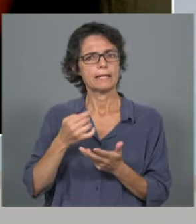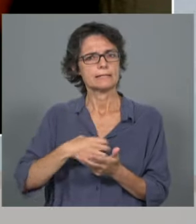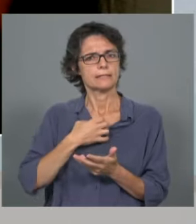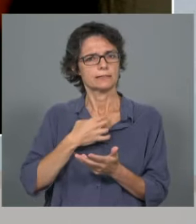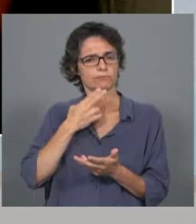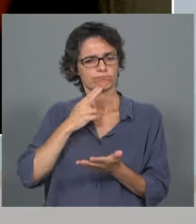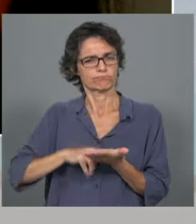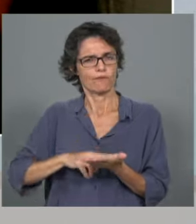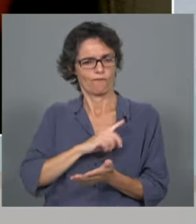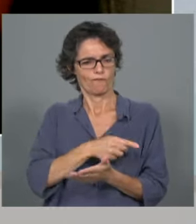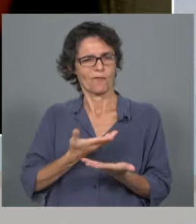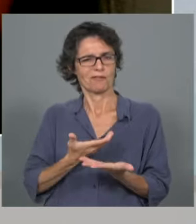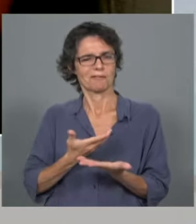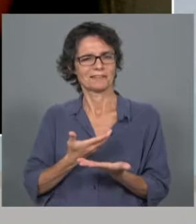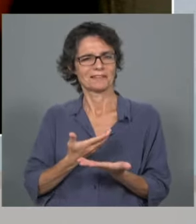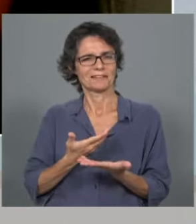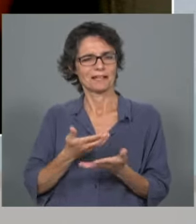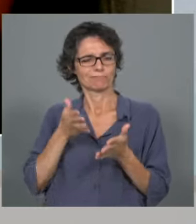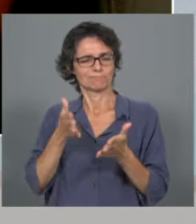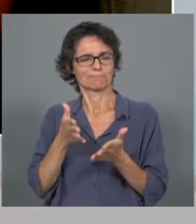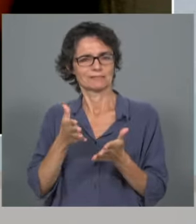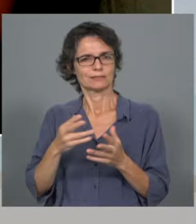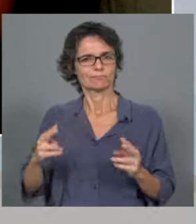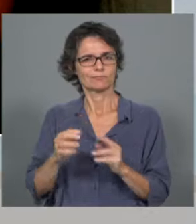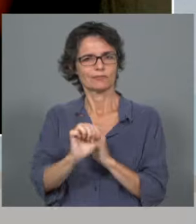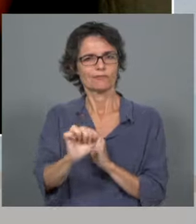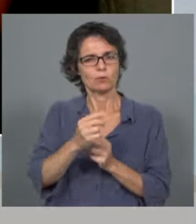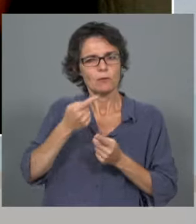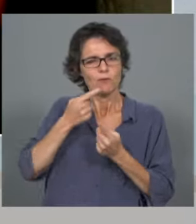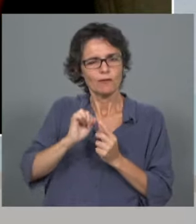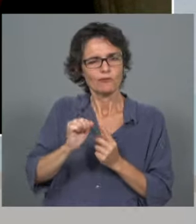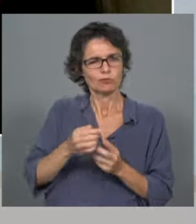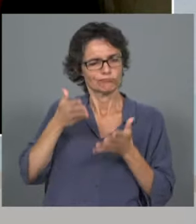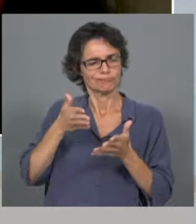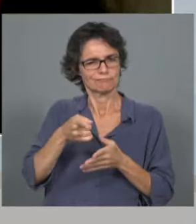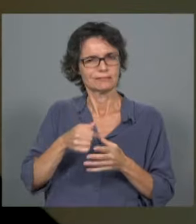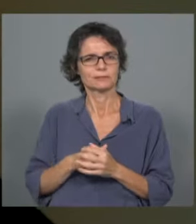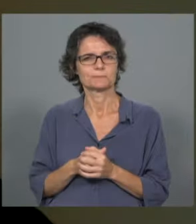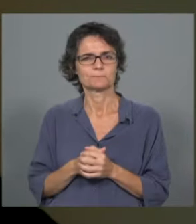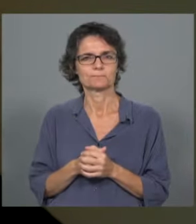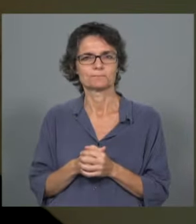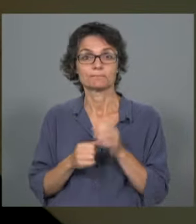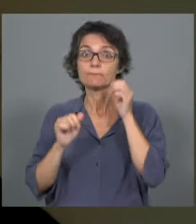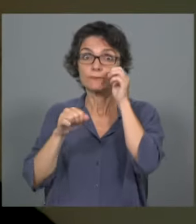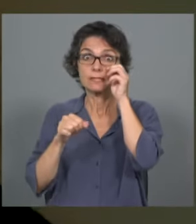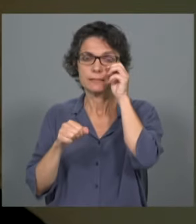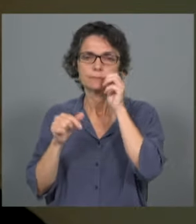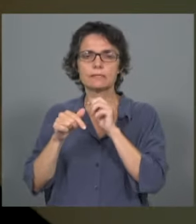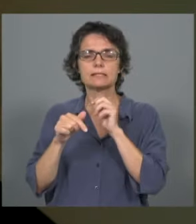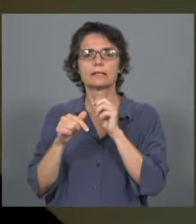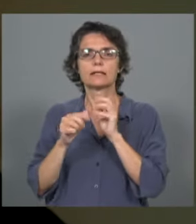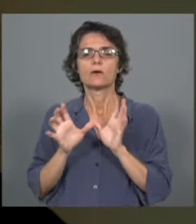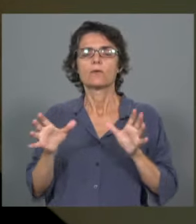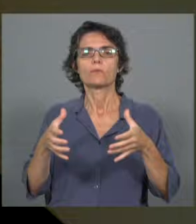no centro do vosso encontro, do vosso diálogo? Sim, esta é uma comunidade de